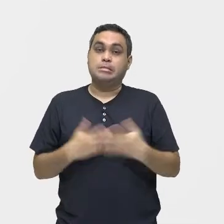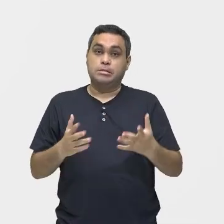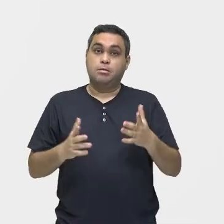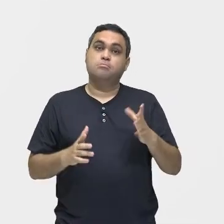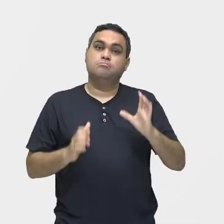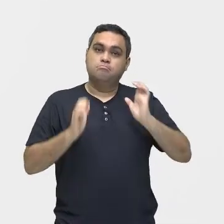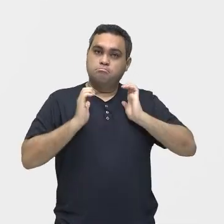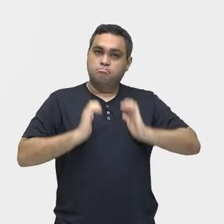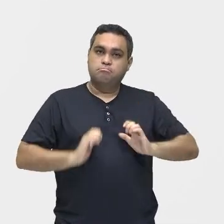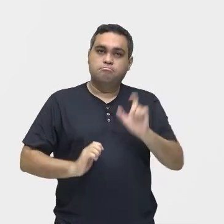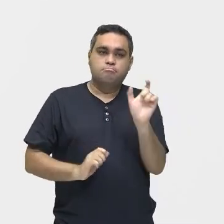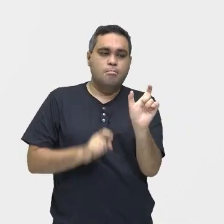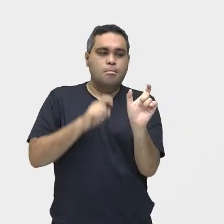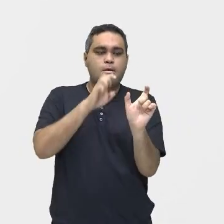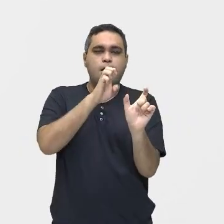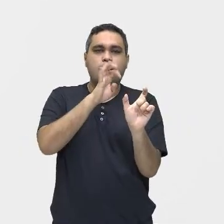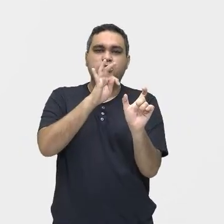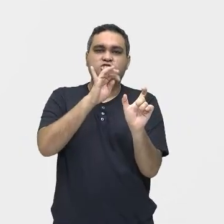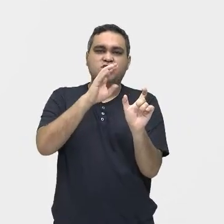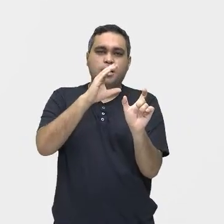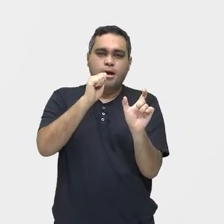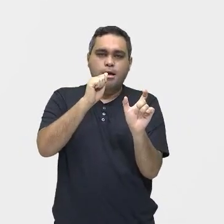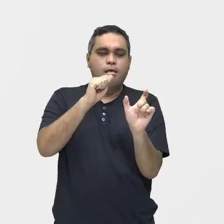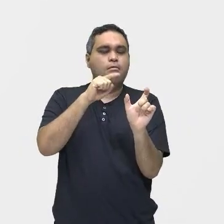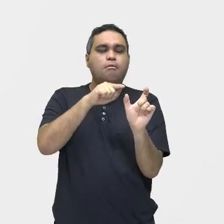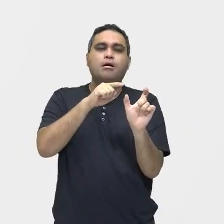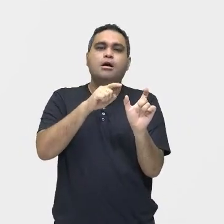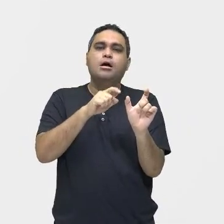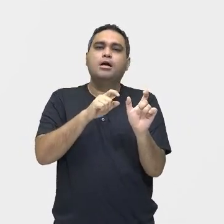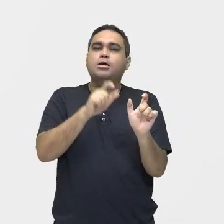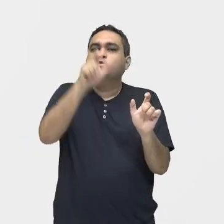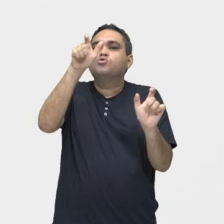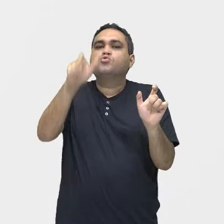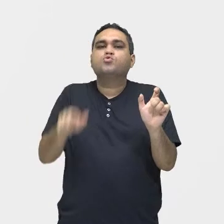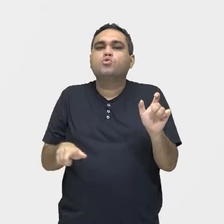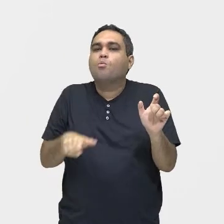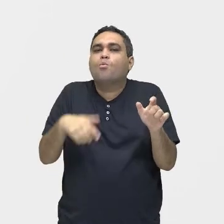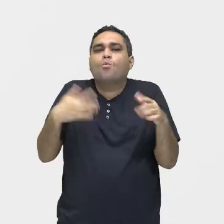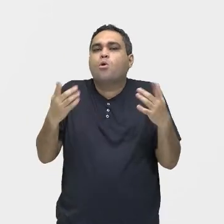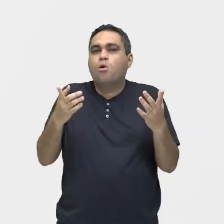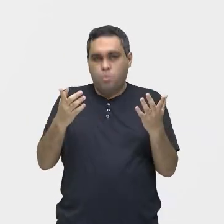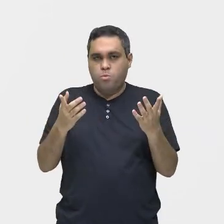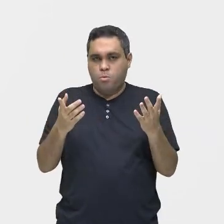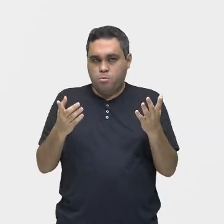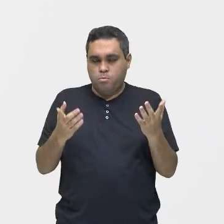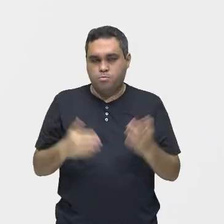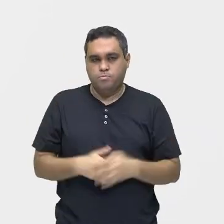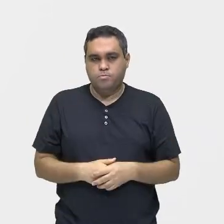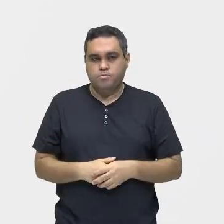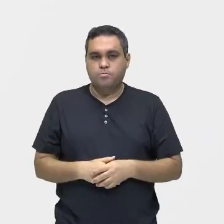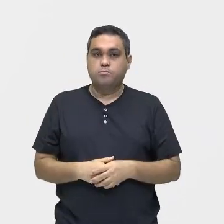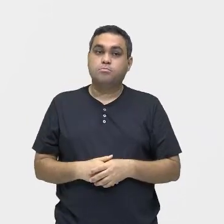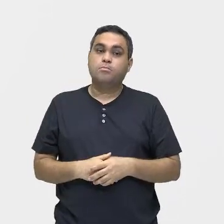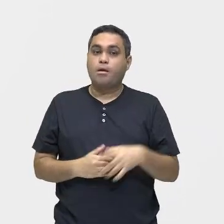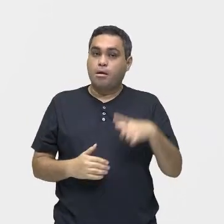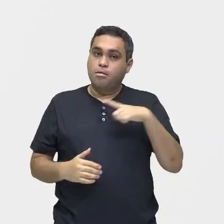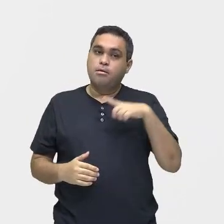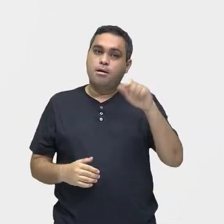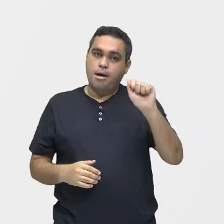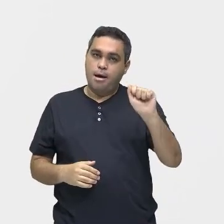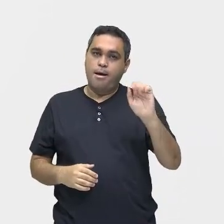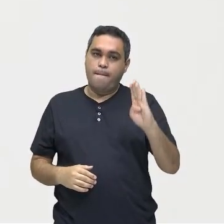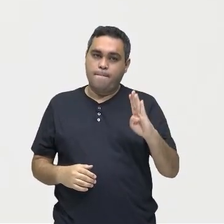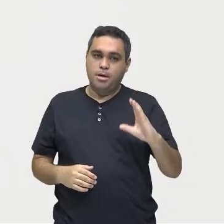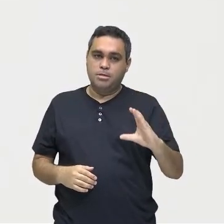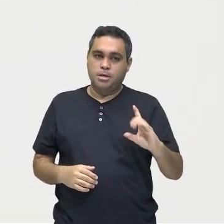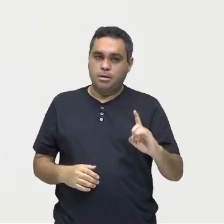ela desempenha, né, que tipo de sujeito ela é. Então, observe aí